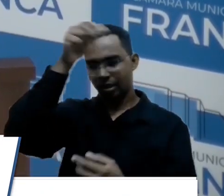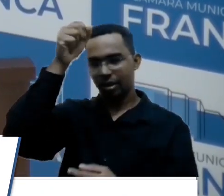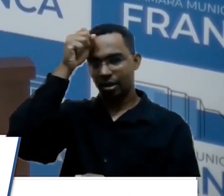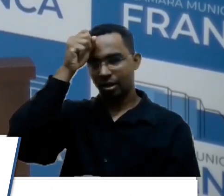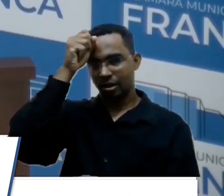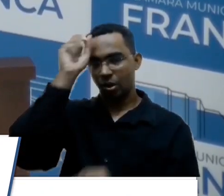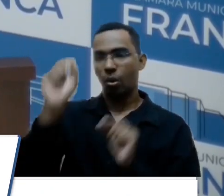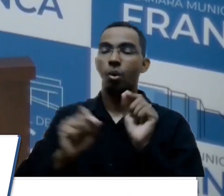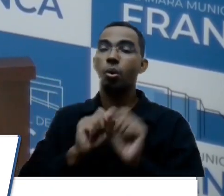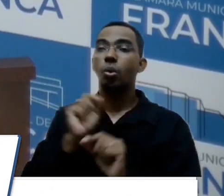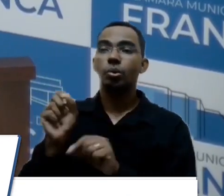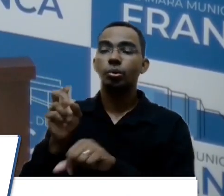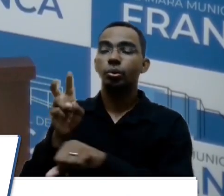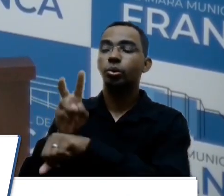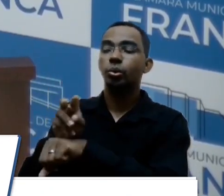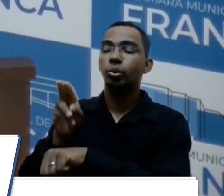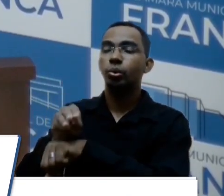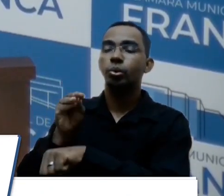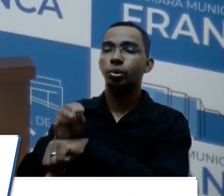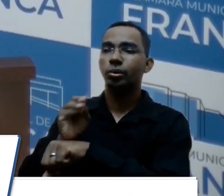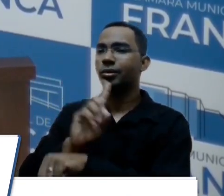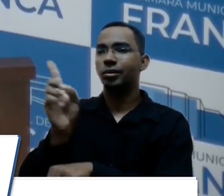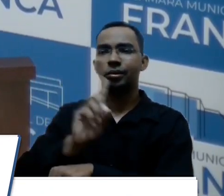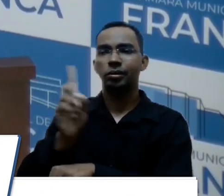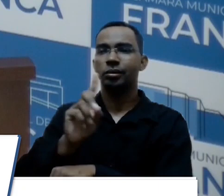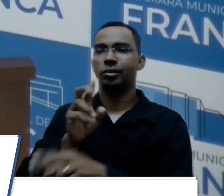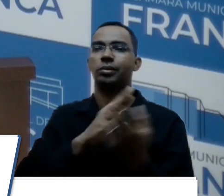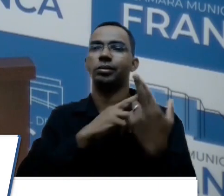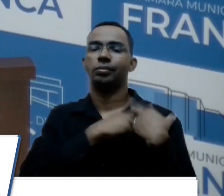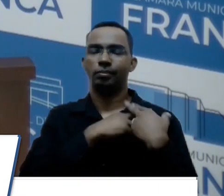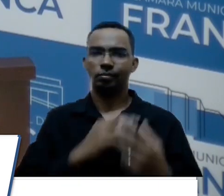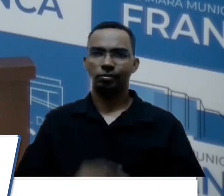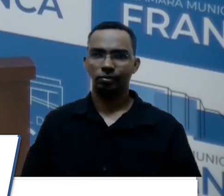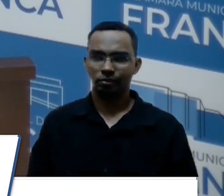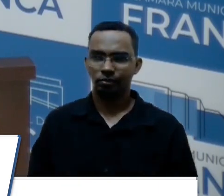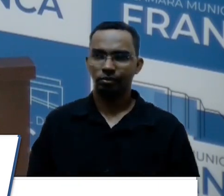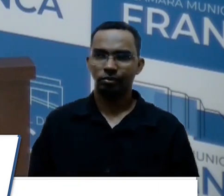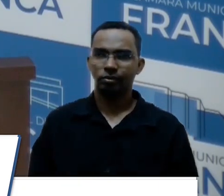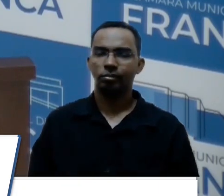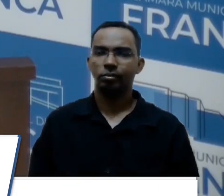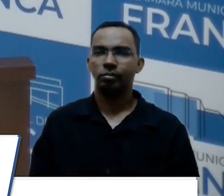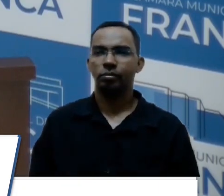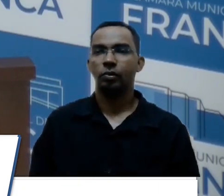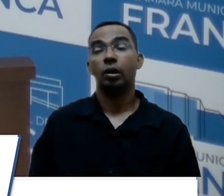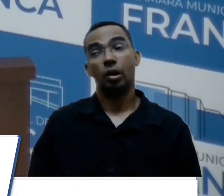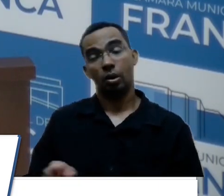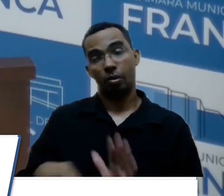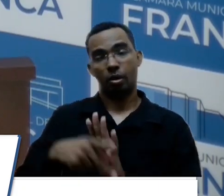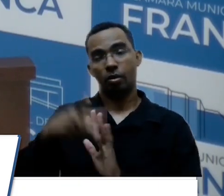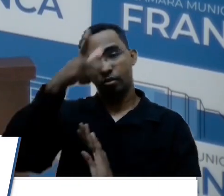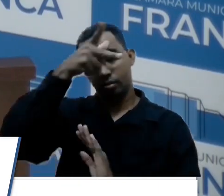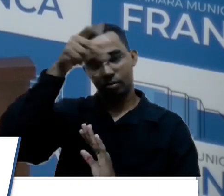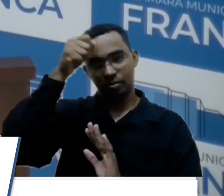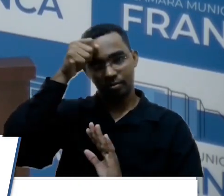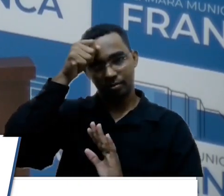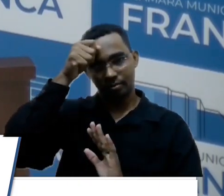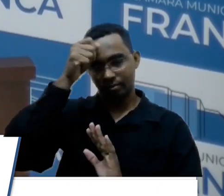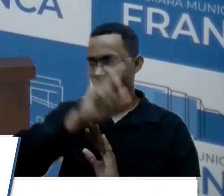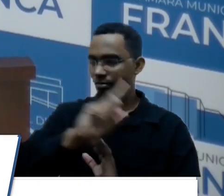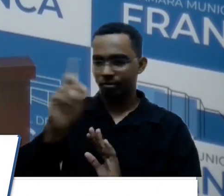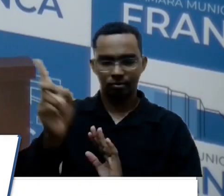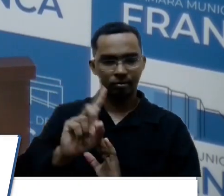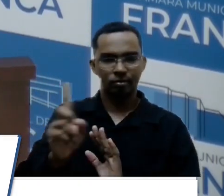tutela que não deveria ser dele, do município. Né? Não deveria